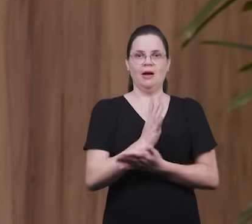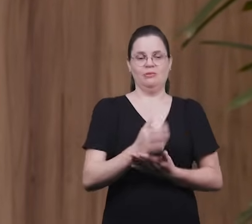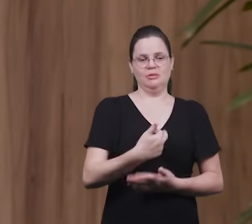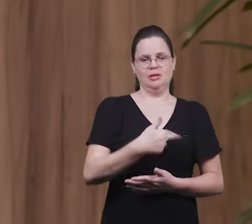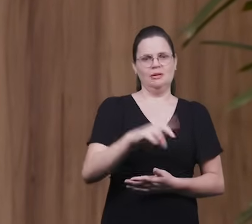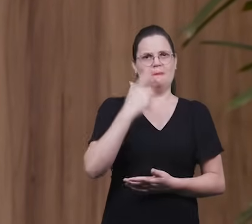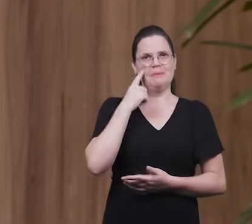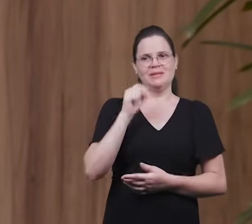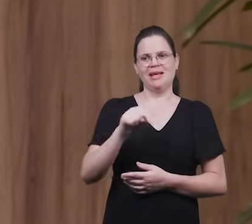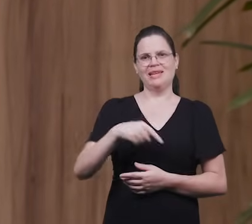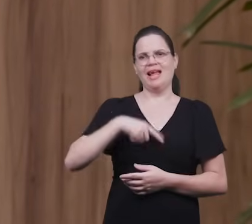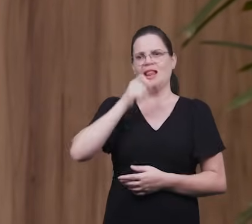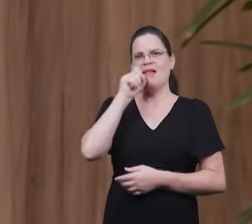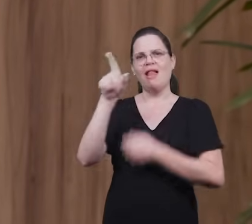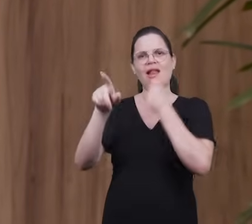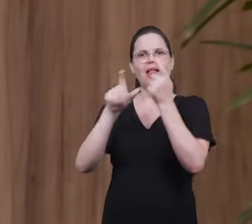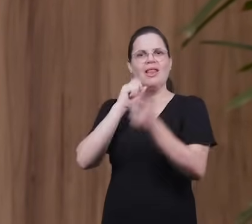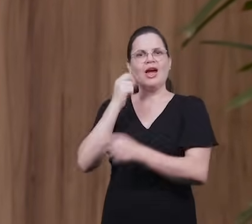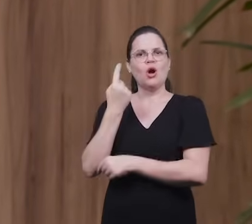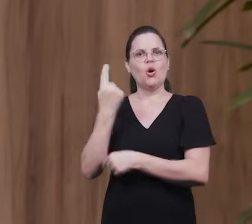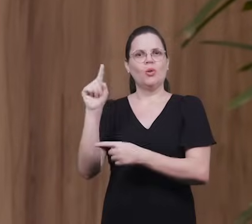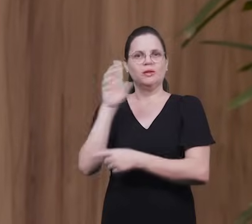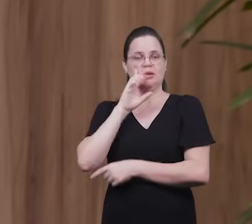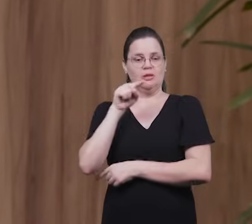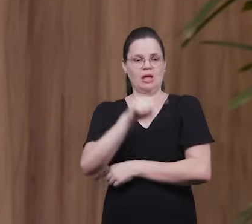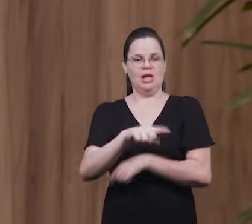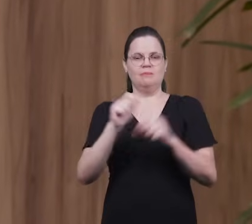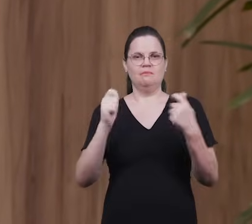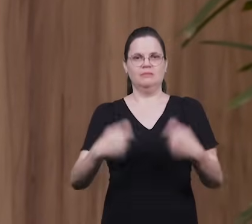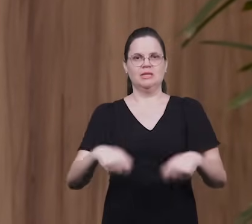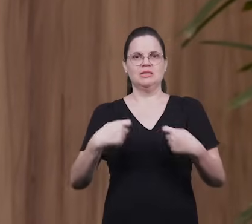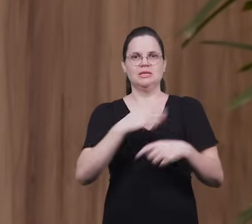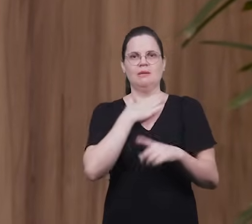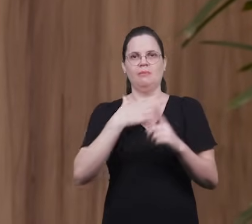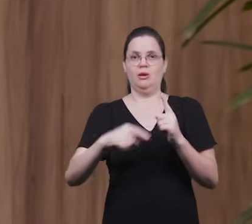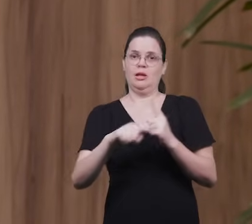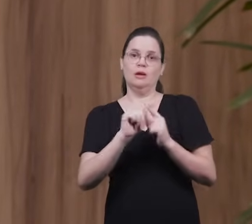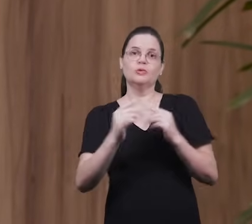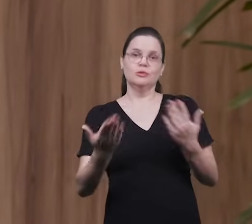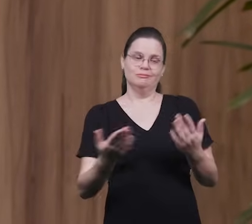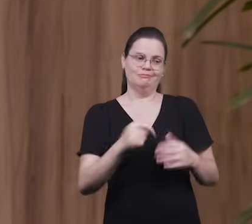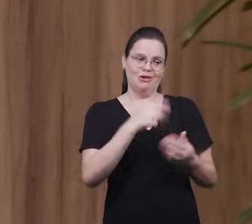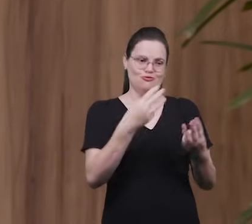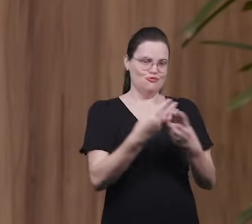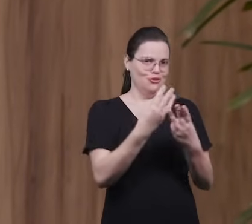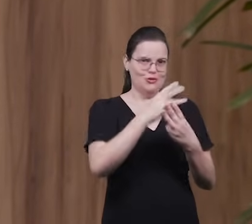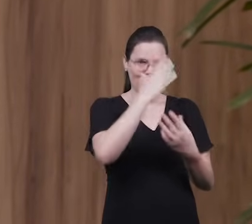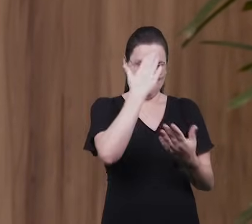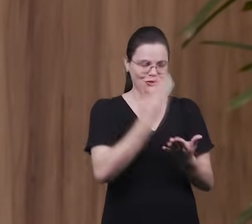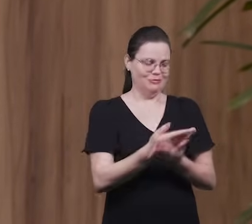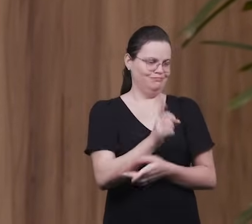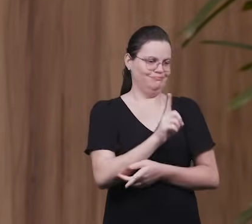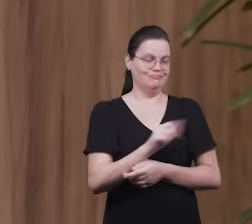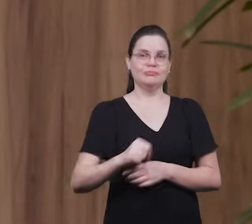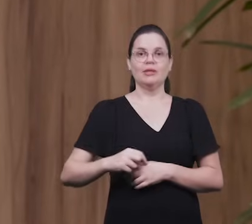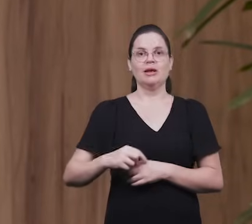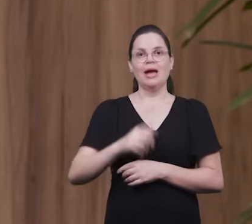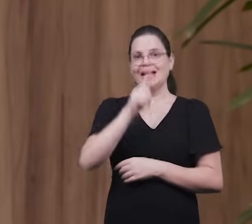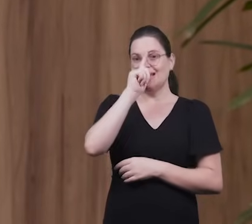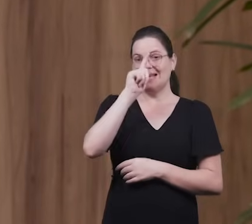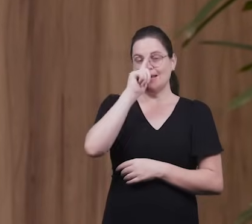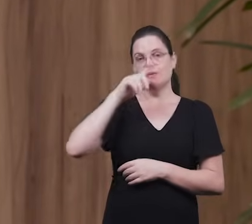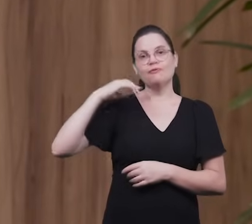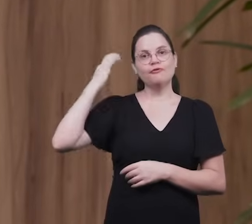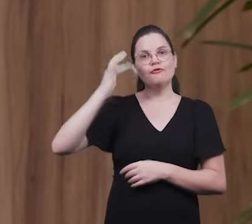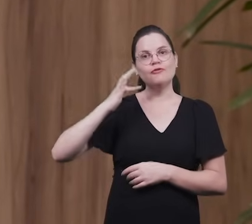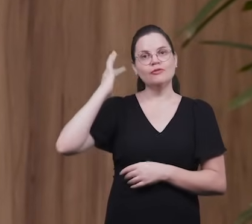religiosos, que Jesus havia blasfemado e que ele era merecedor daquela crucificação. Os filósofos gregos, toda